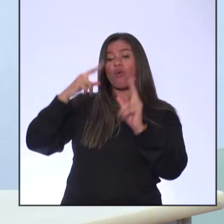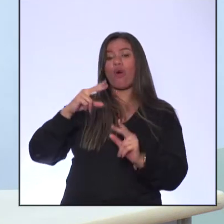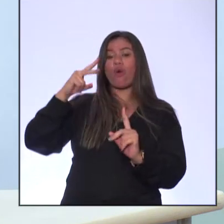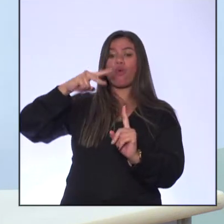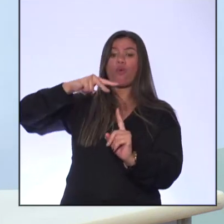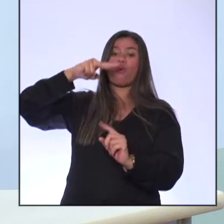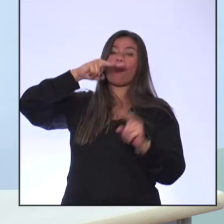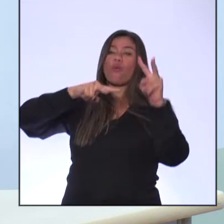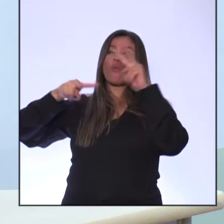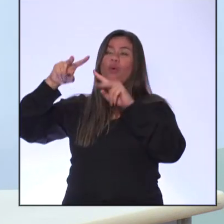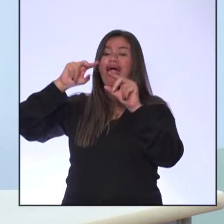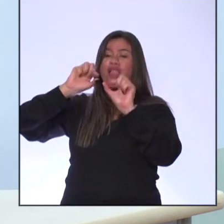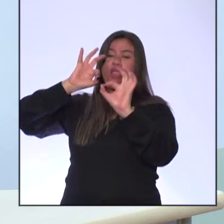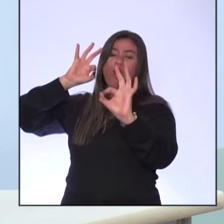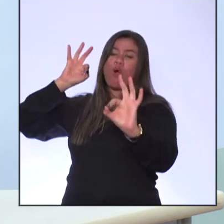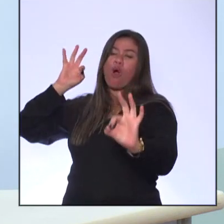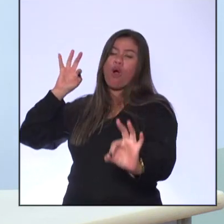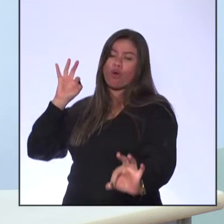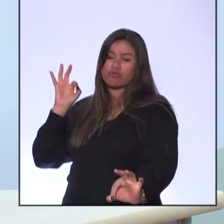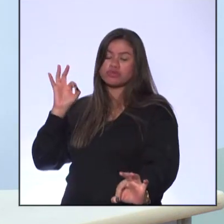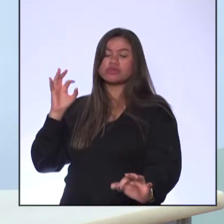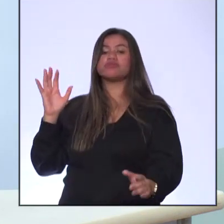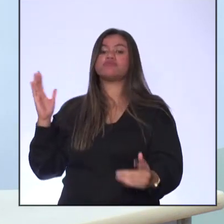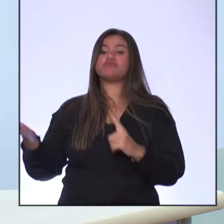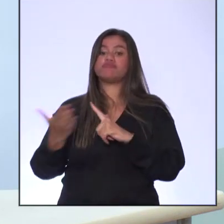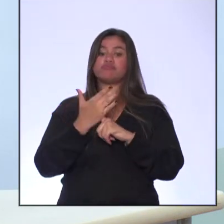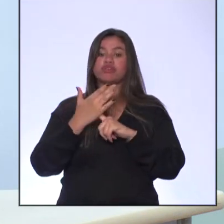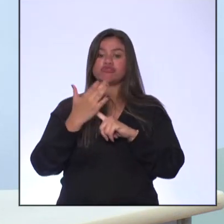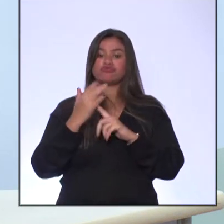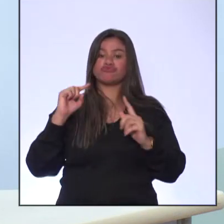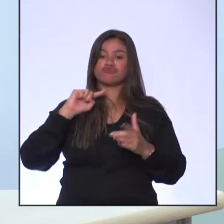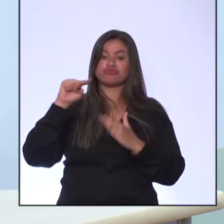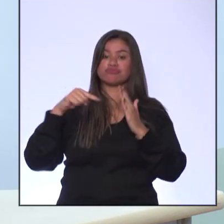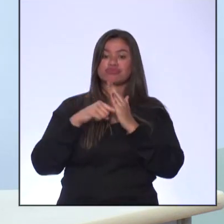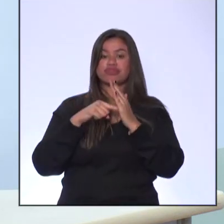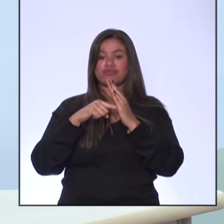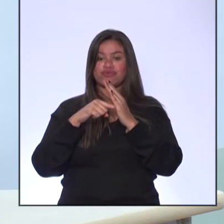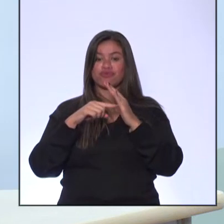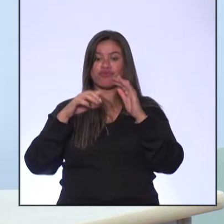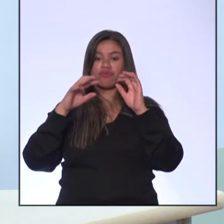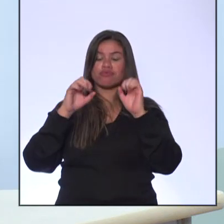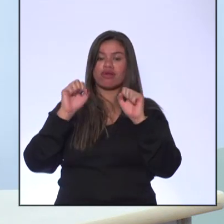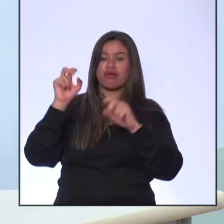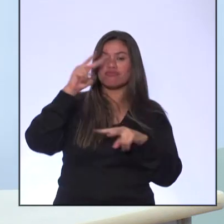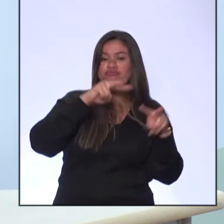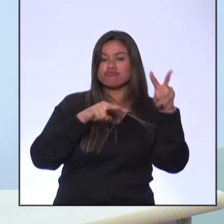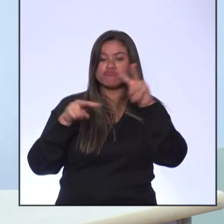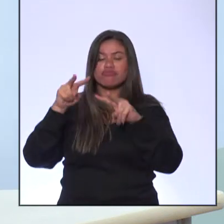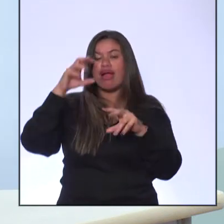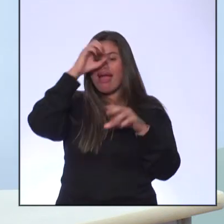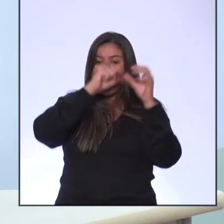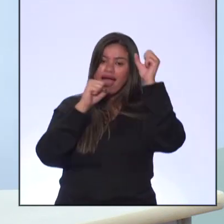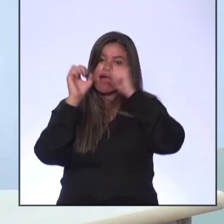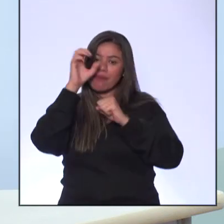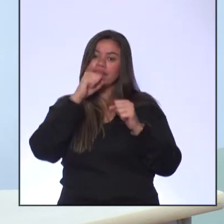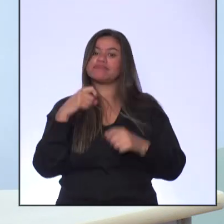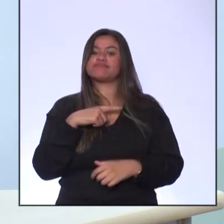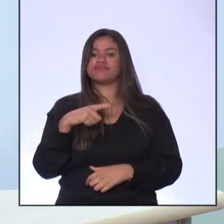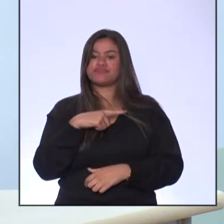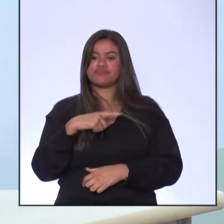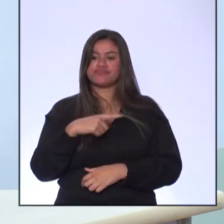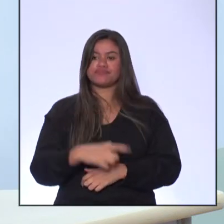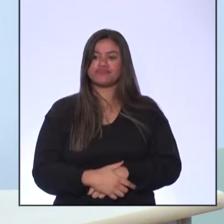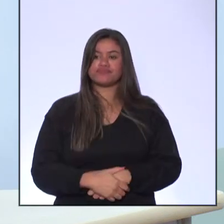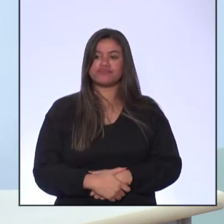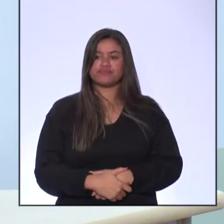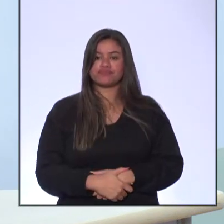e ter clareza dos nossos objetivos e dos nossos aprendizados, né? Por exemplo, temos aqui a